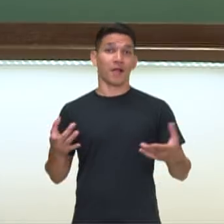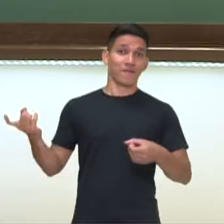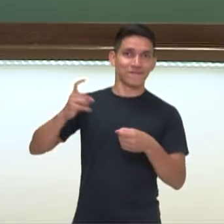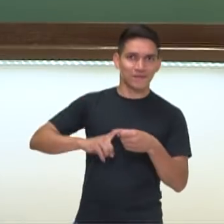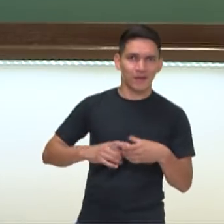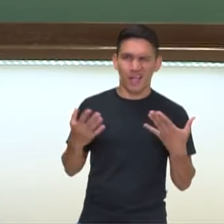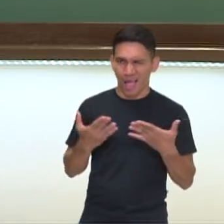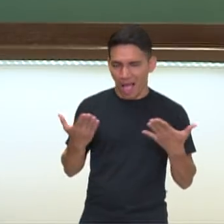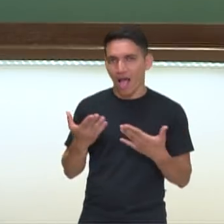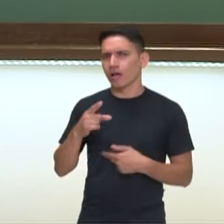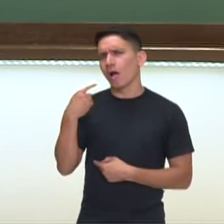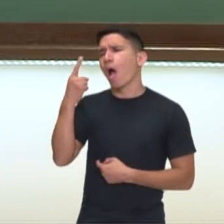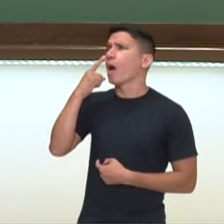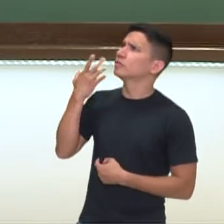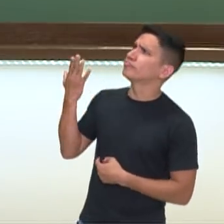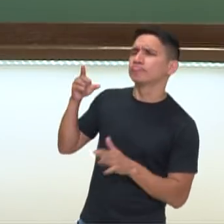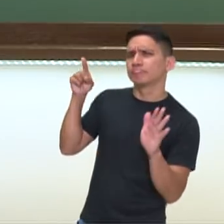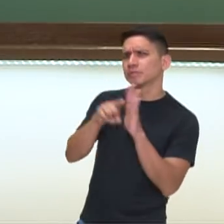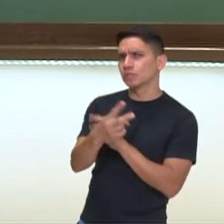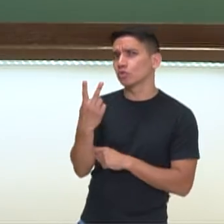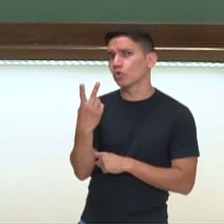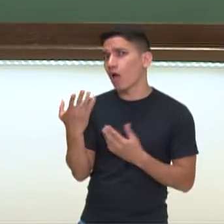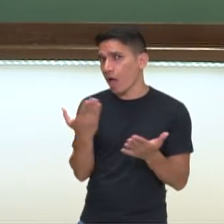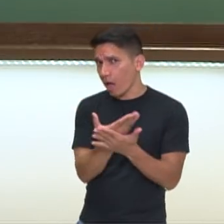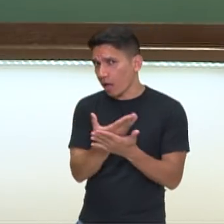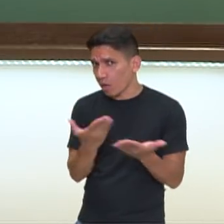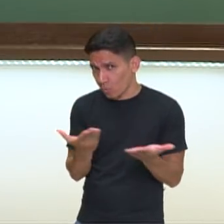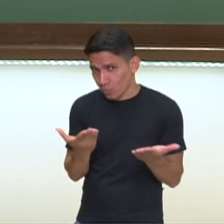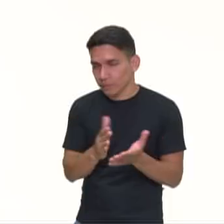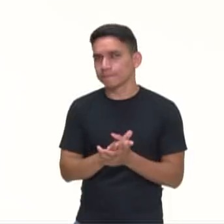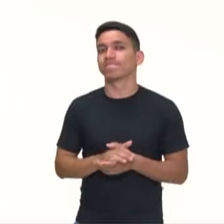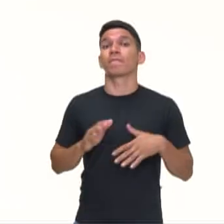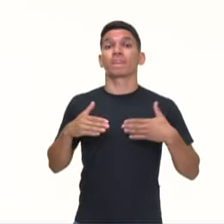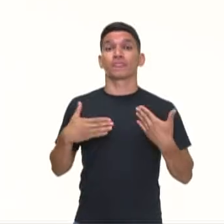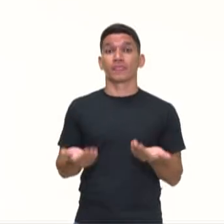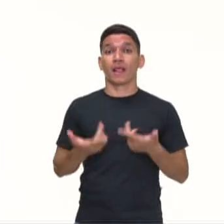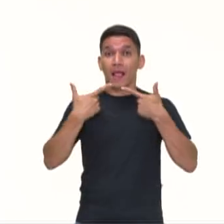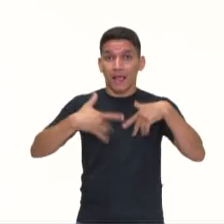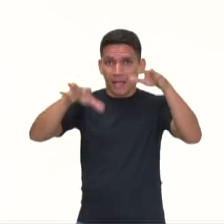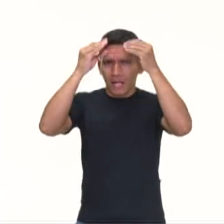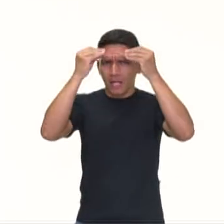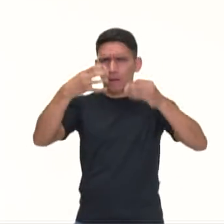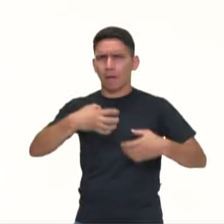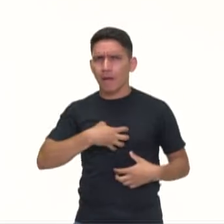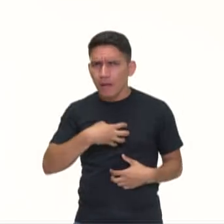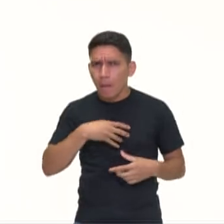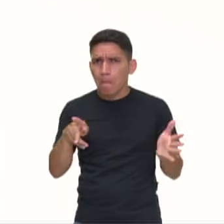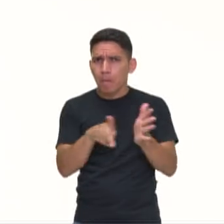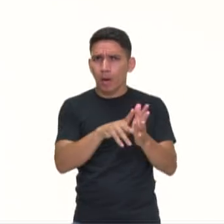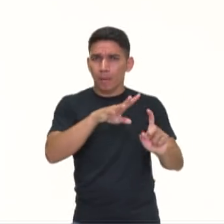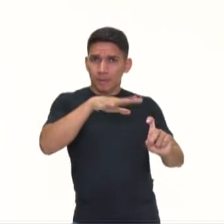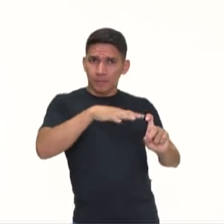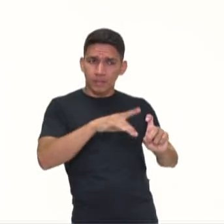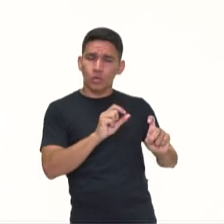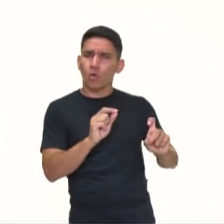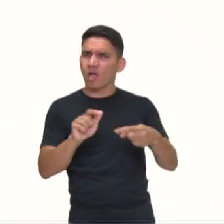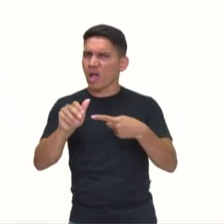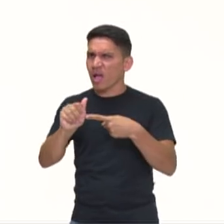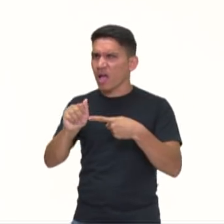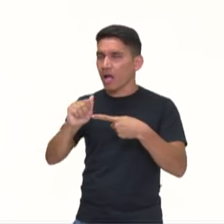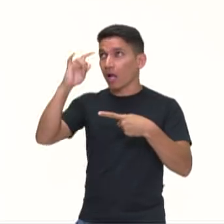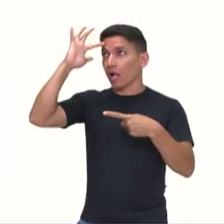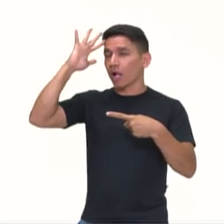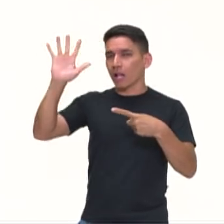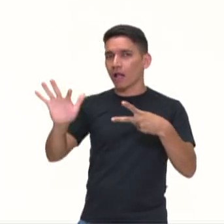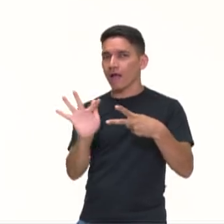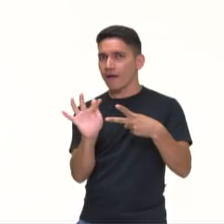Voltamos com a resolução do quiz número 2 da aula de hoje. A linguagem utilizada nos mitos é letra A, racional, letra B,